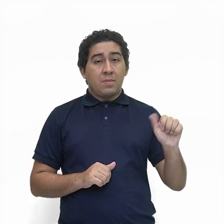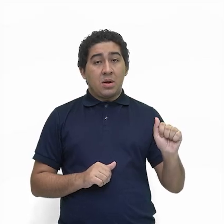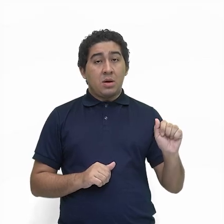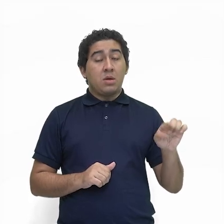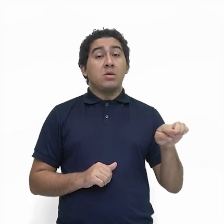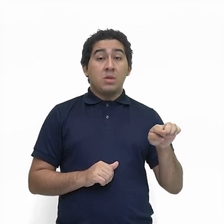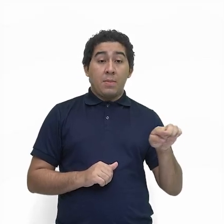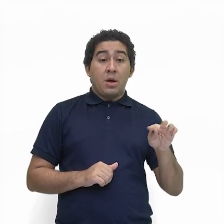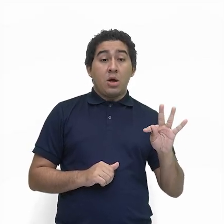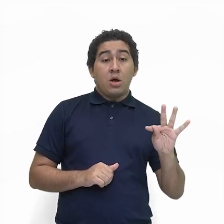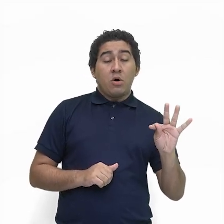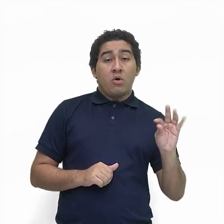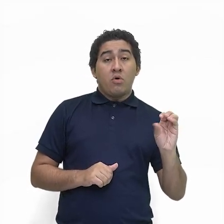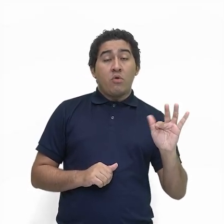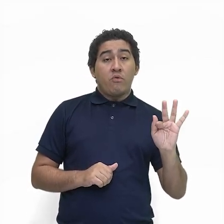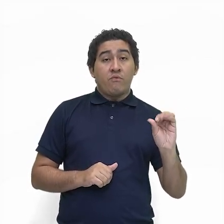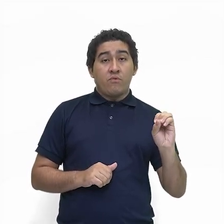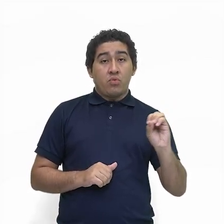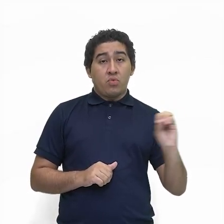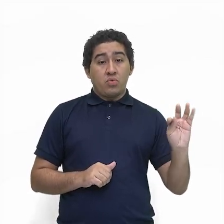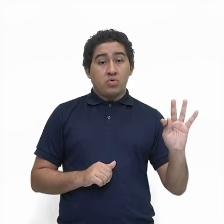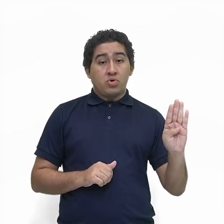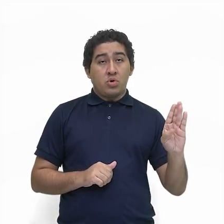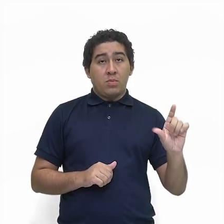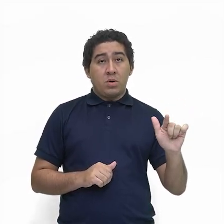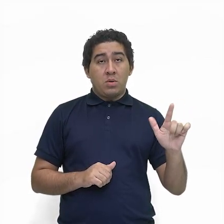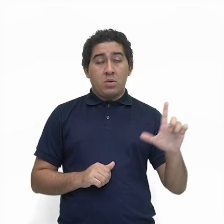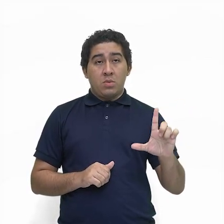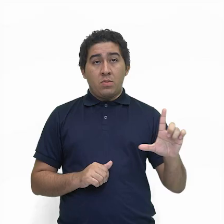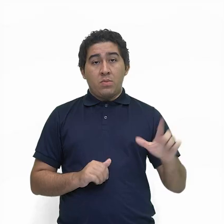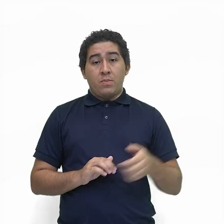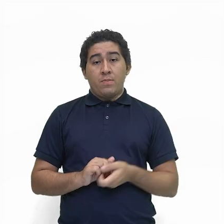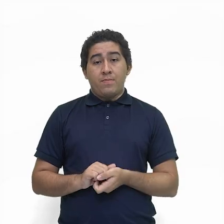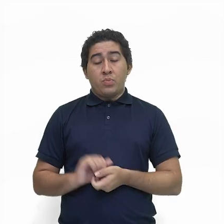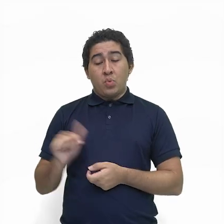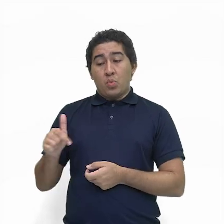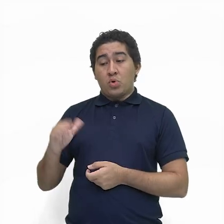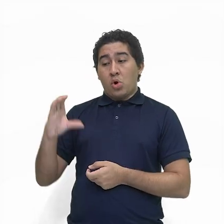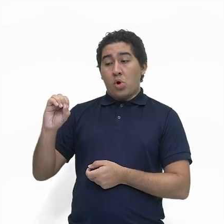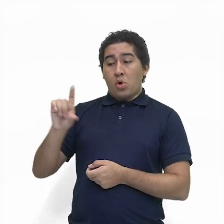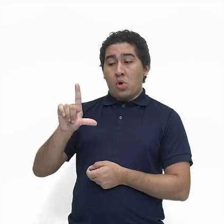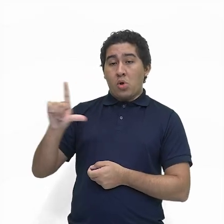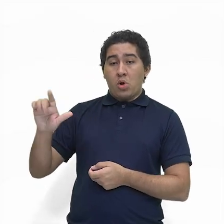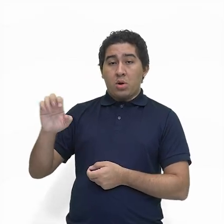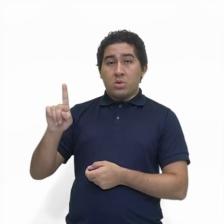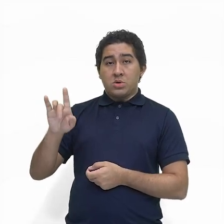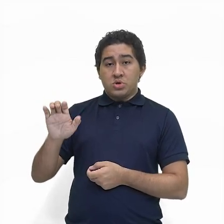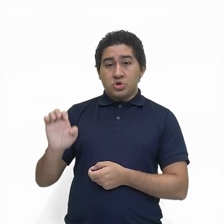football. Do outro lado, nós temos no American English, college,